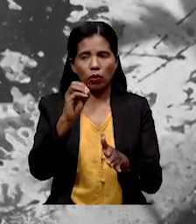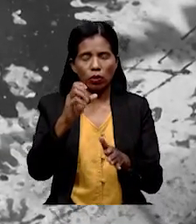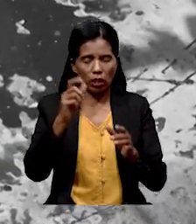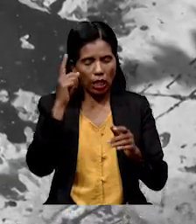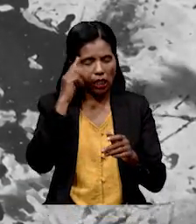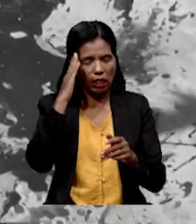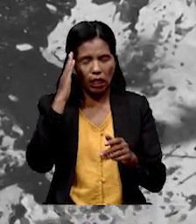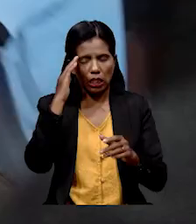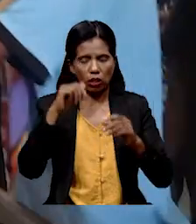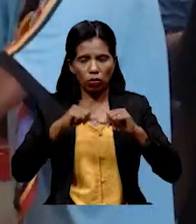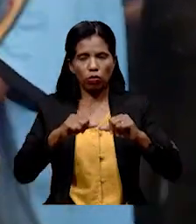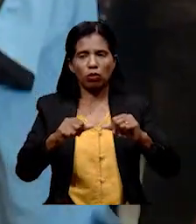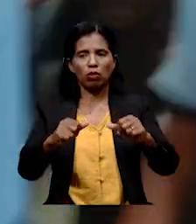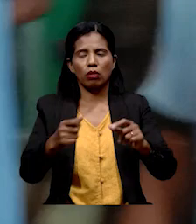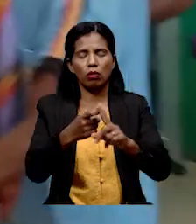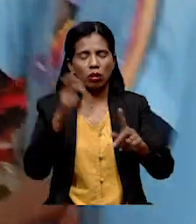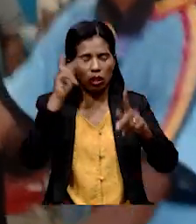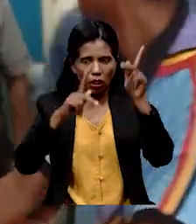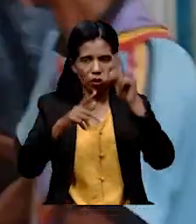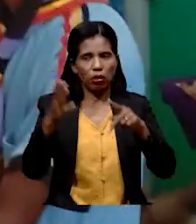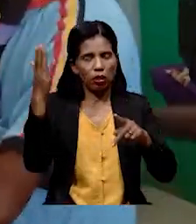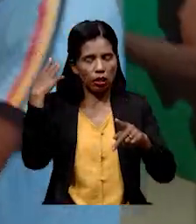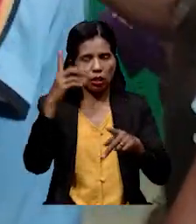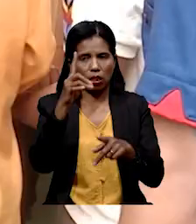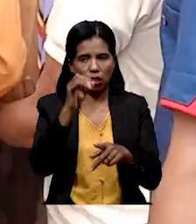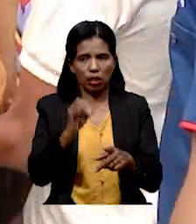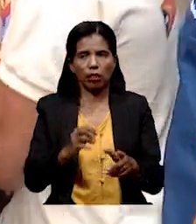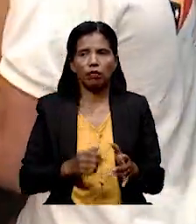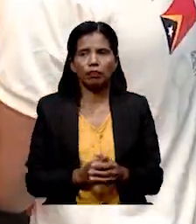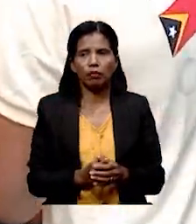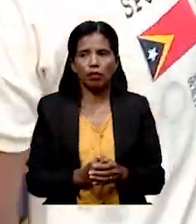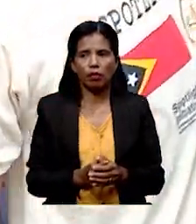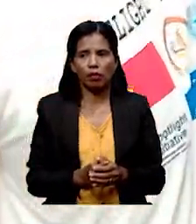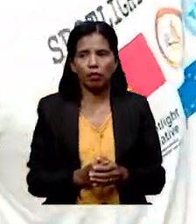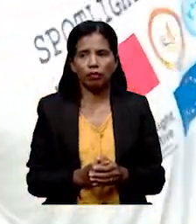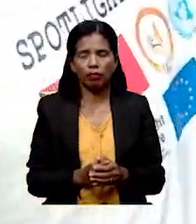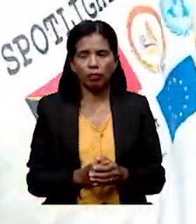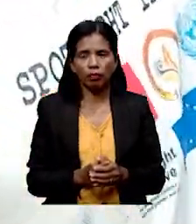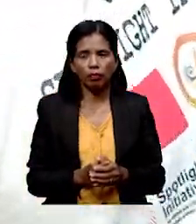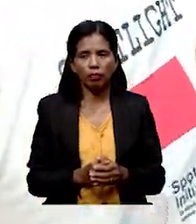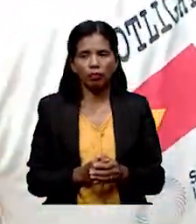ou se caso Mexido Balon, né? Be acontece ona e a dele. Delta 1, né? A mim,